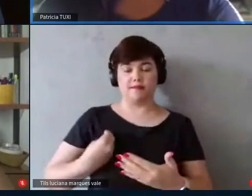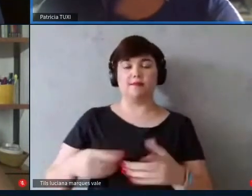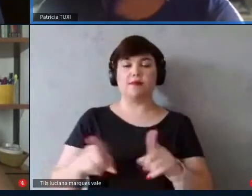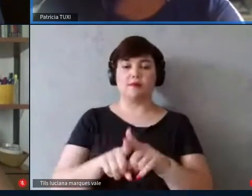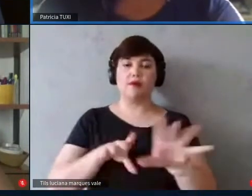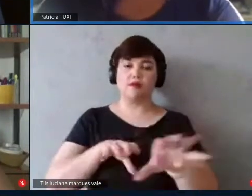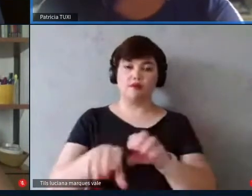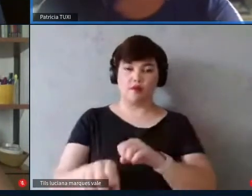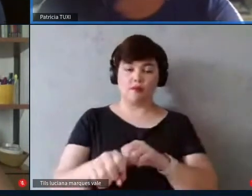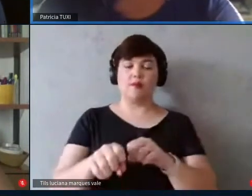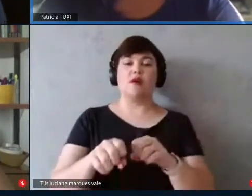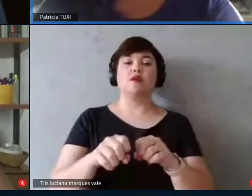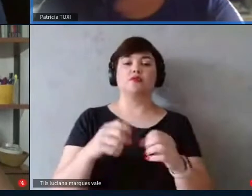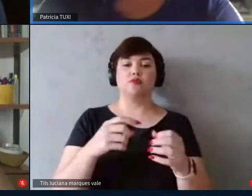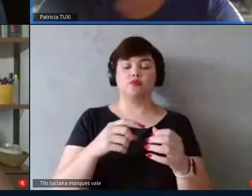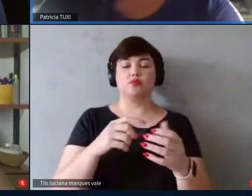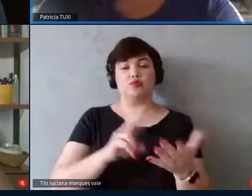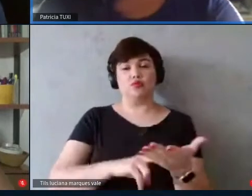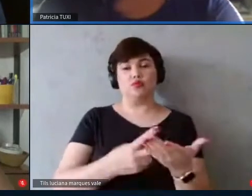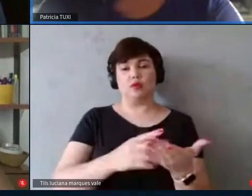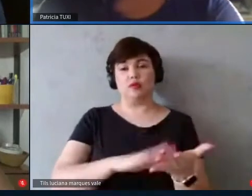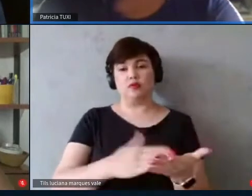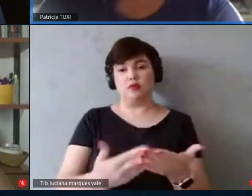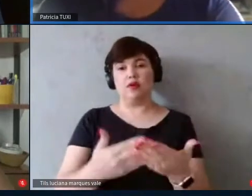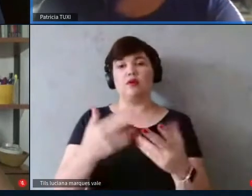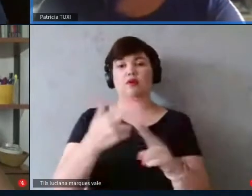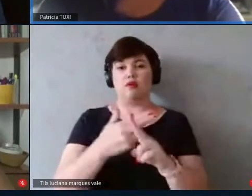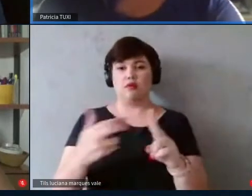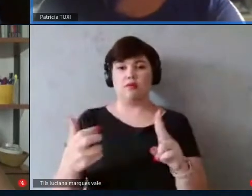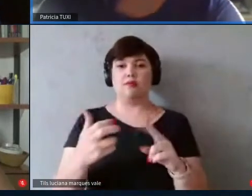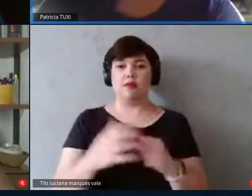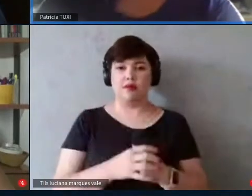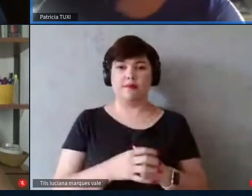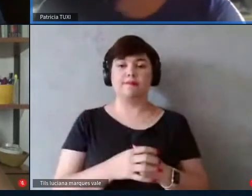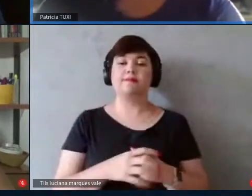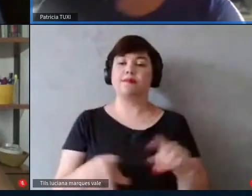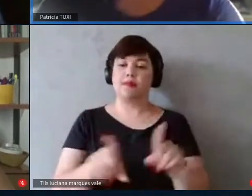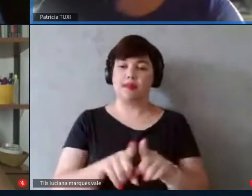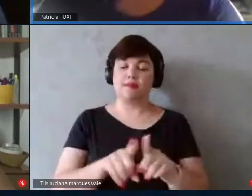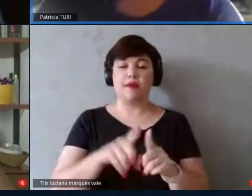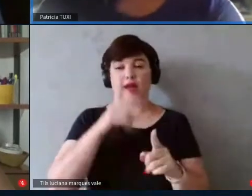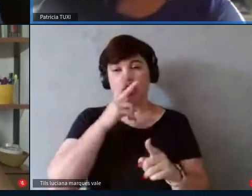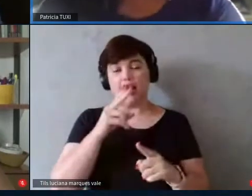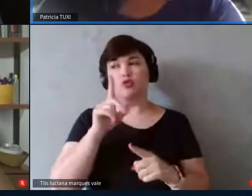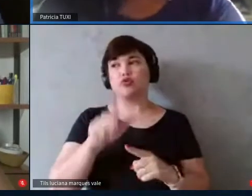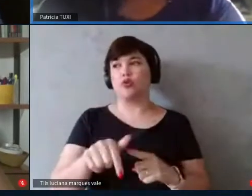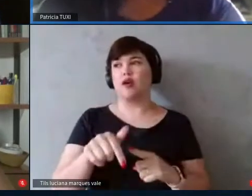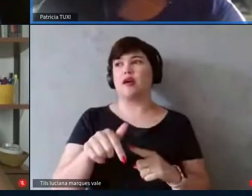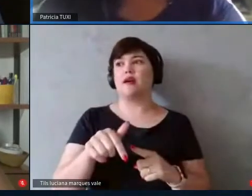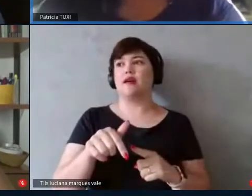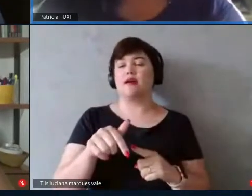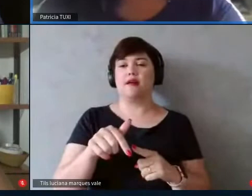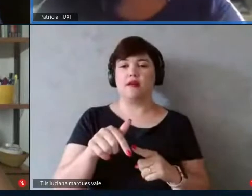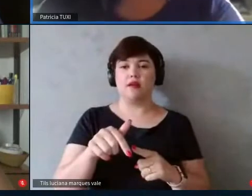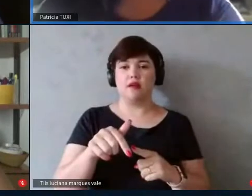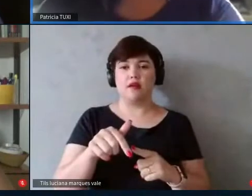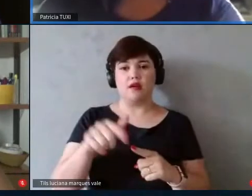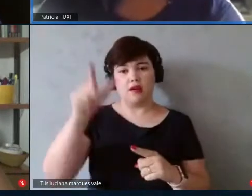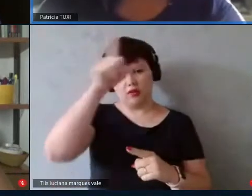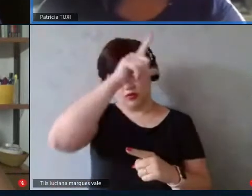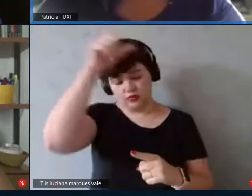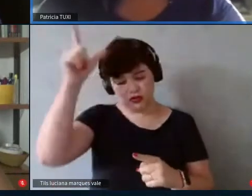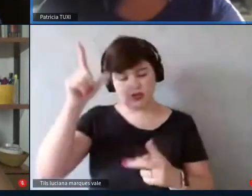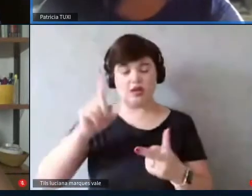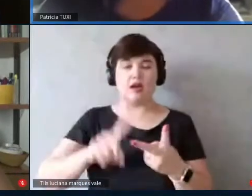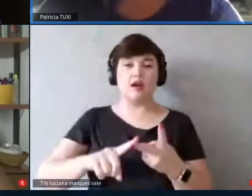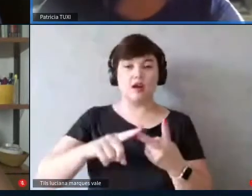formados pelos estudos da tradução da Universidade de Brasília. Então, eu acho que, assim, tanto a tradutora Luciana Marques,